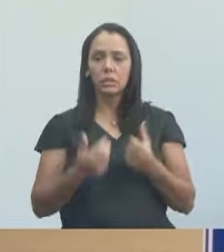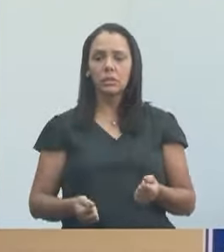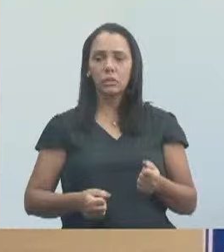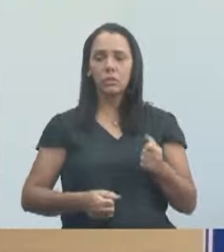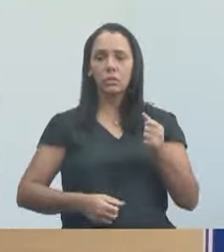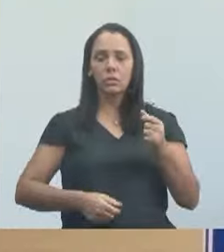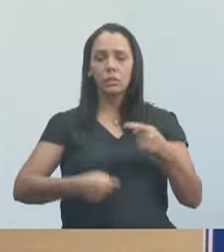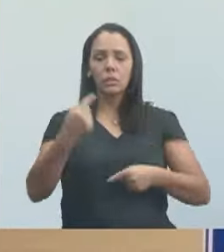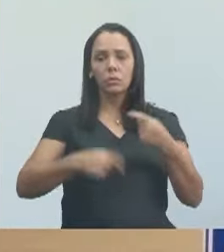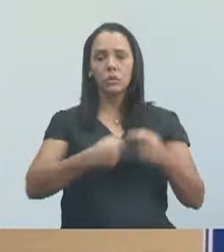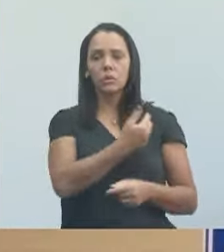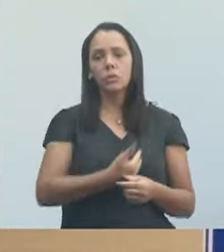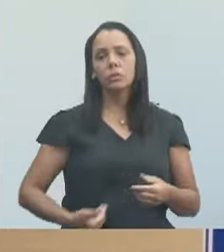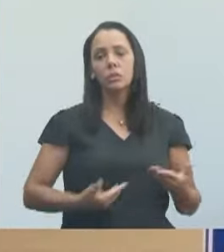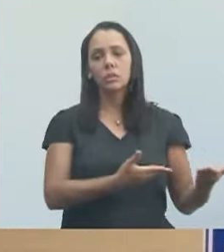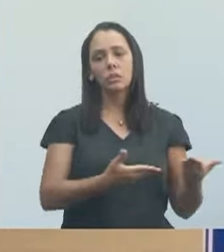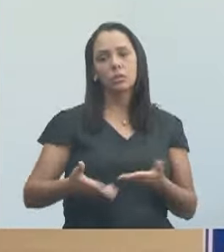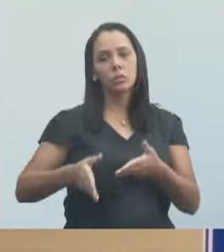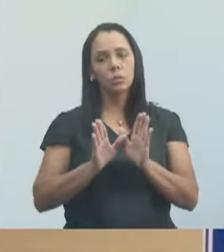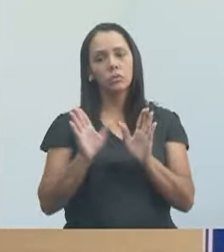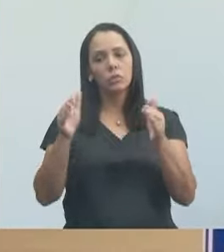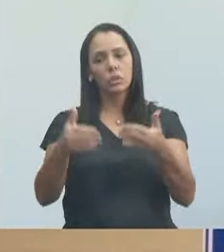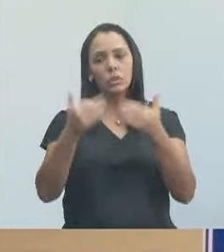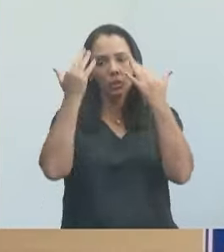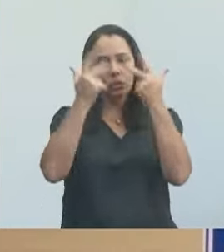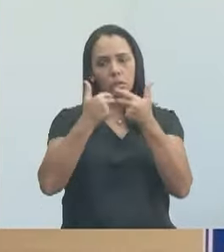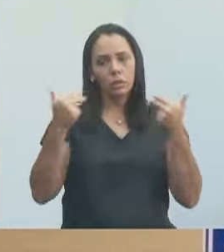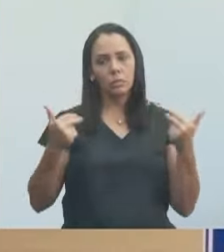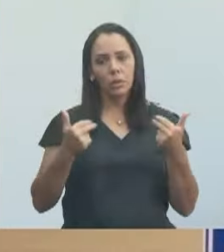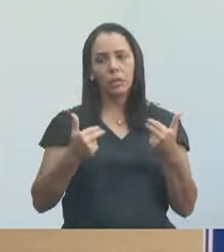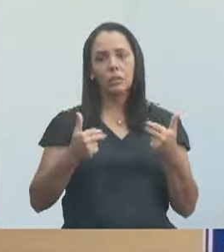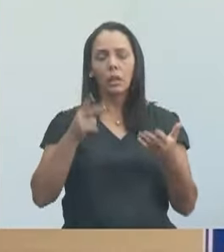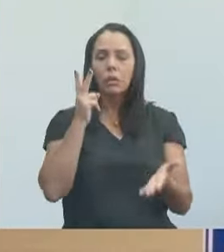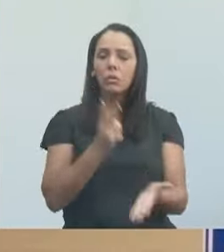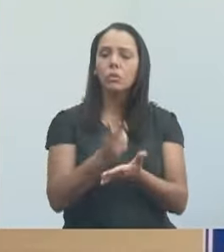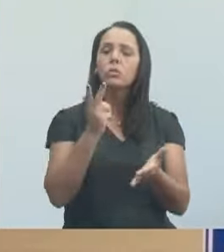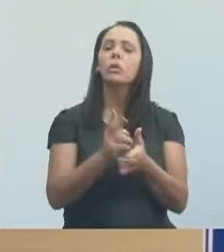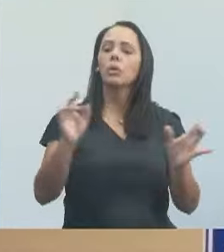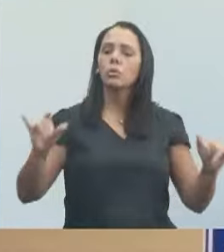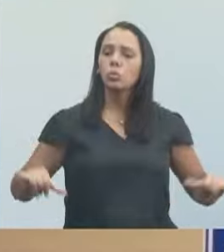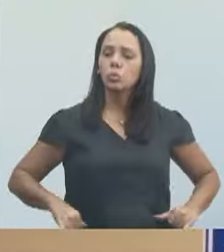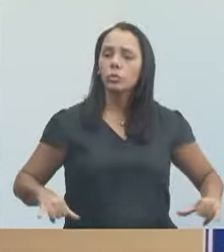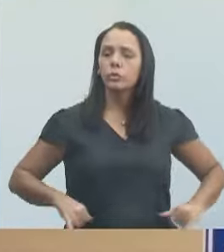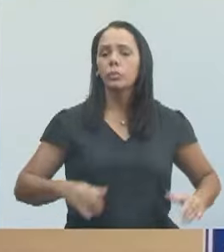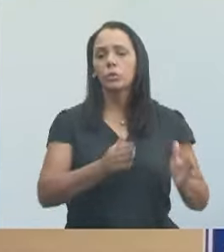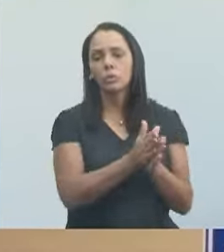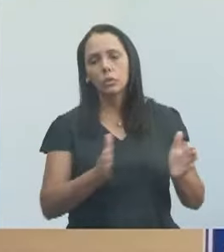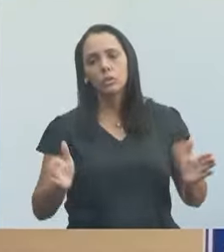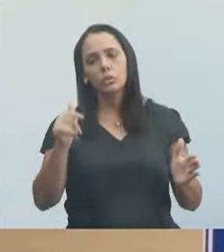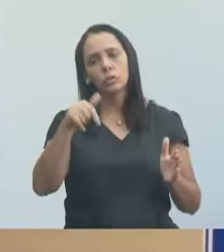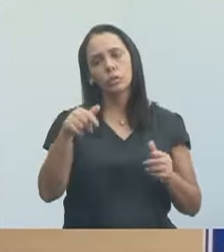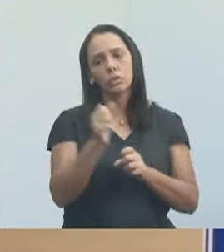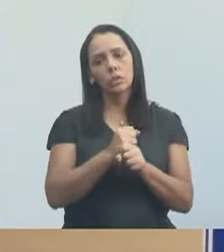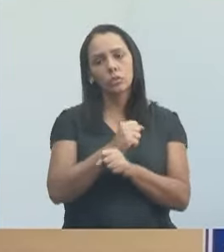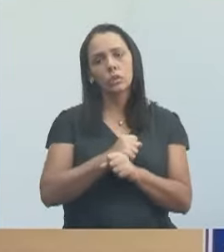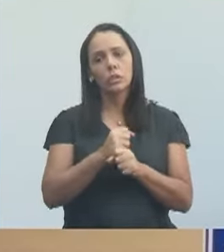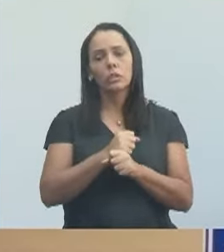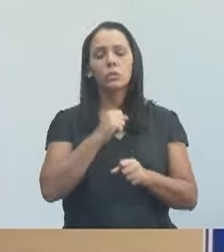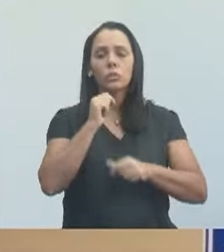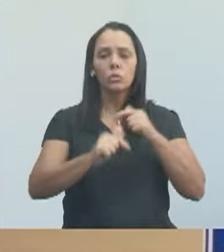públicas que nós trouxemos para os animais. Então, a gente continua aí nesse sofrimento, há 7 anos, fazendo um trabalho que o